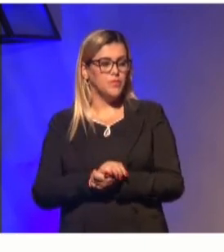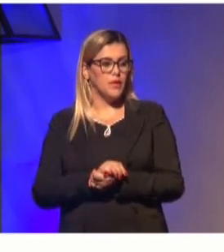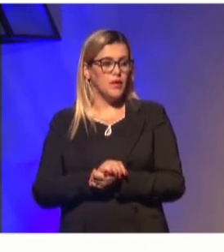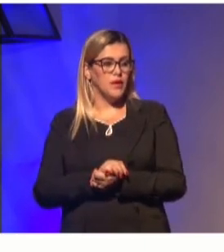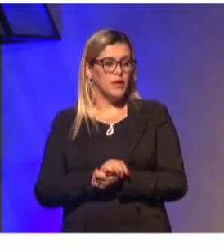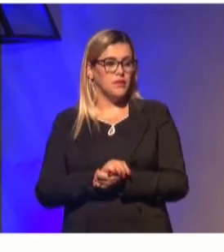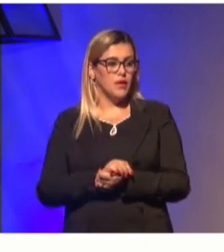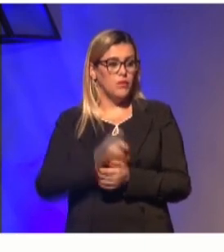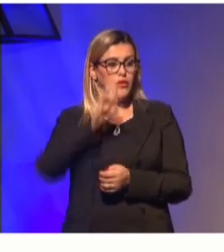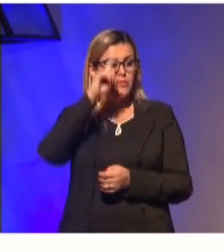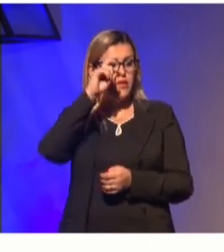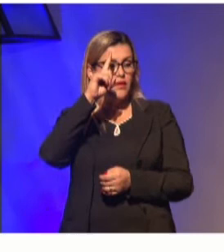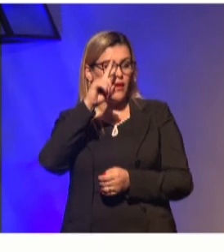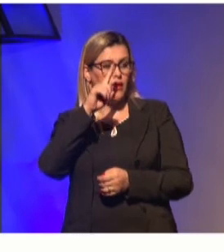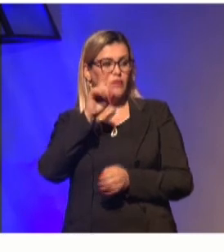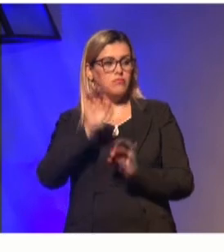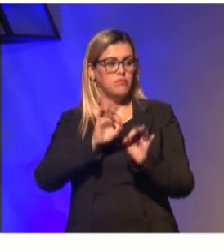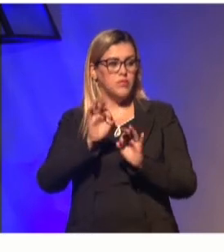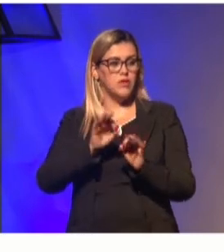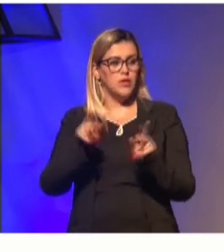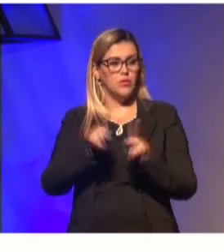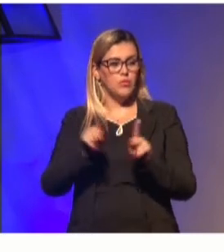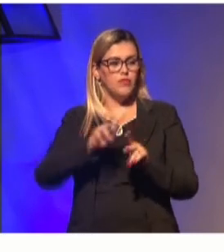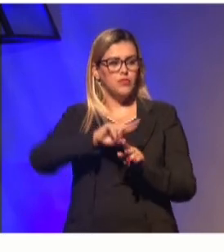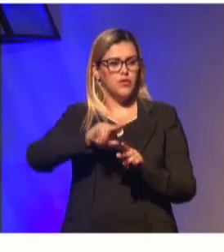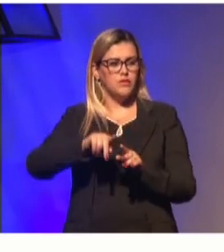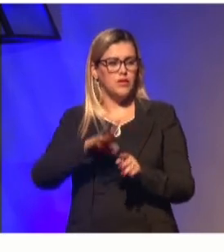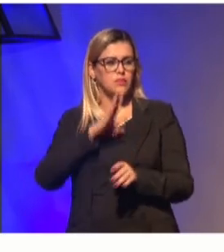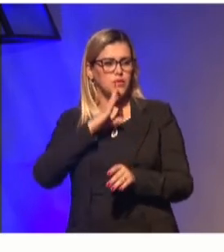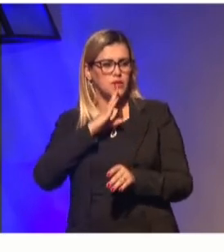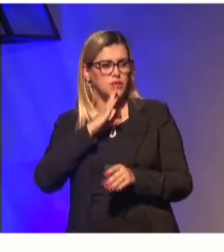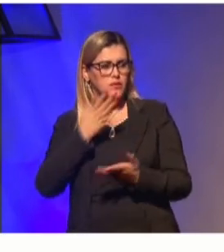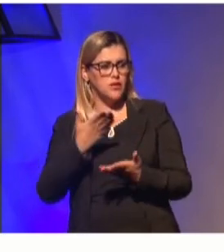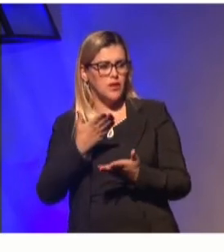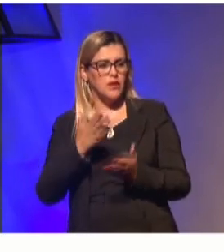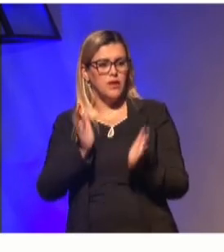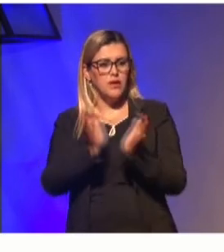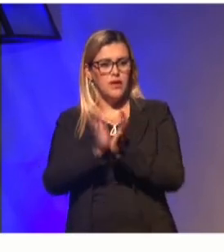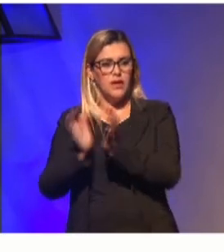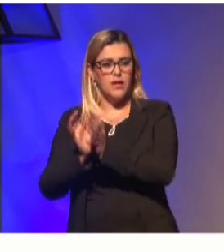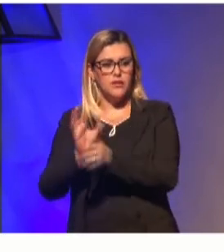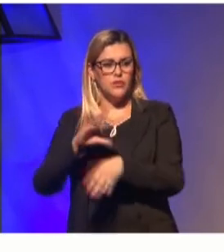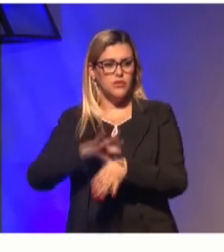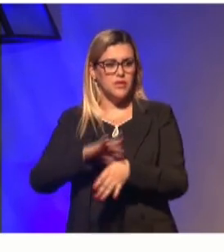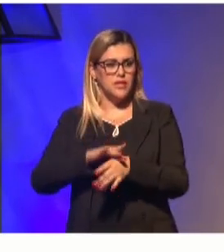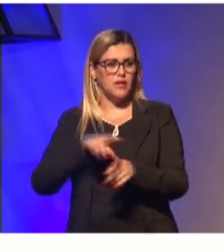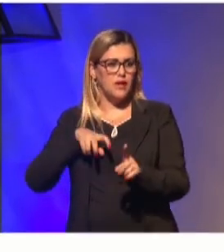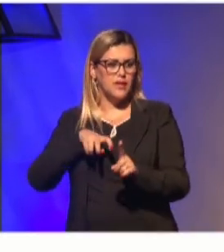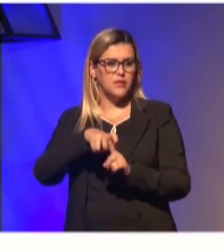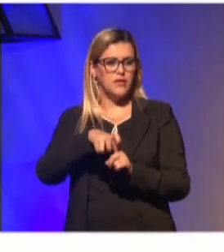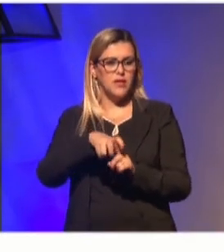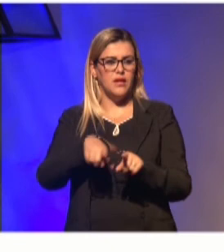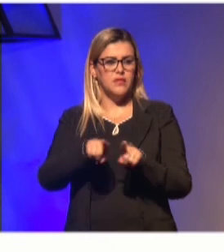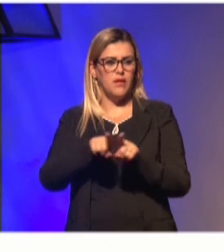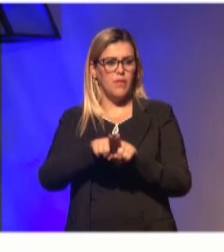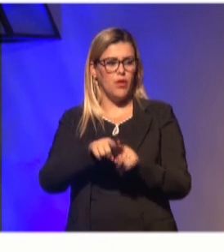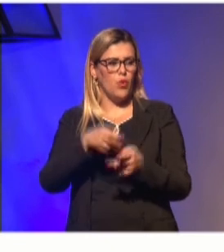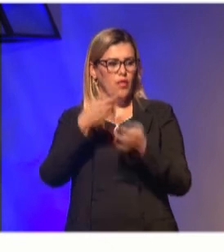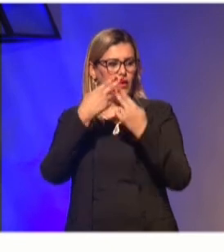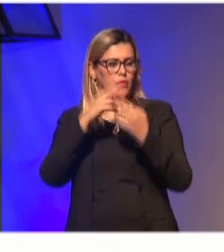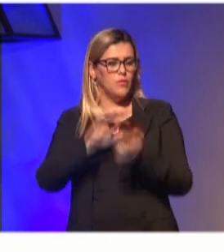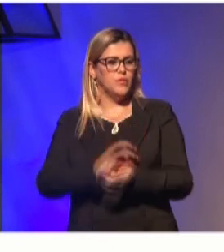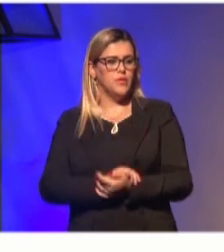né? Professor Masi, professor Barbieri, muitos casos de pacientes acidentados, traumatizados, né?